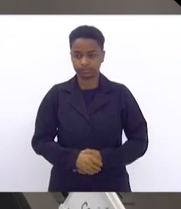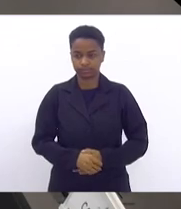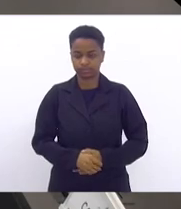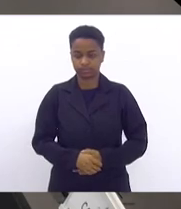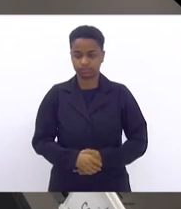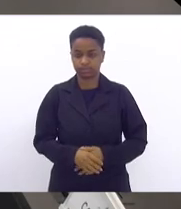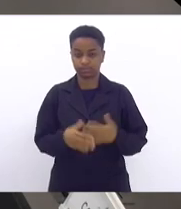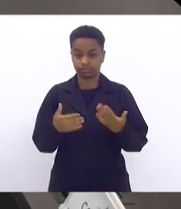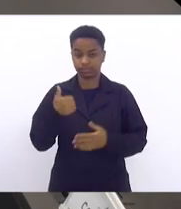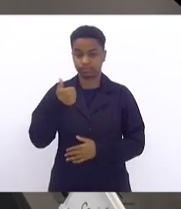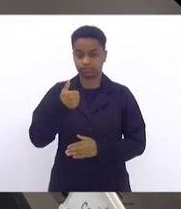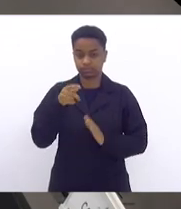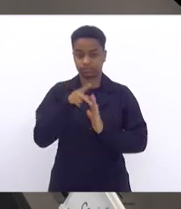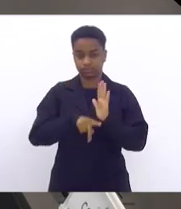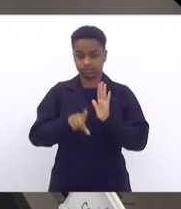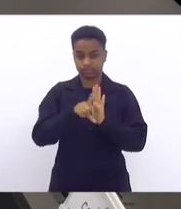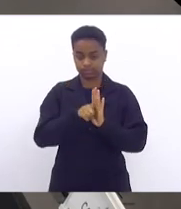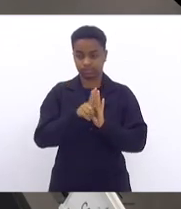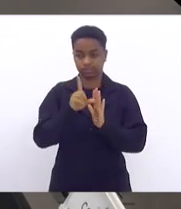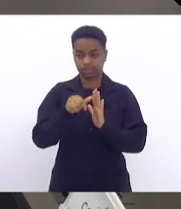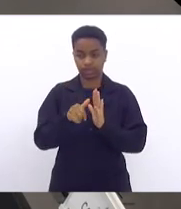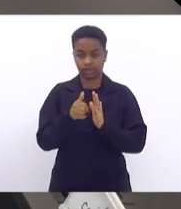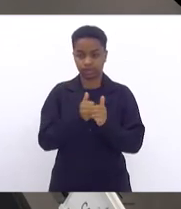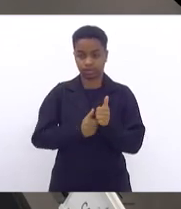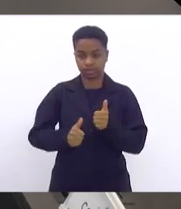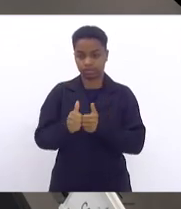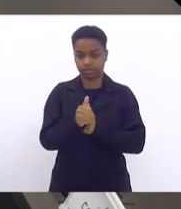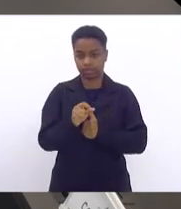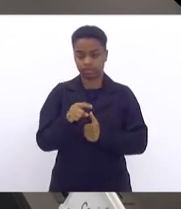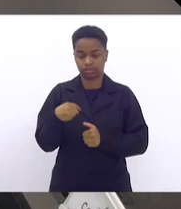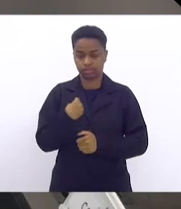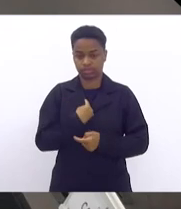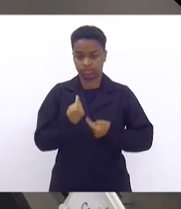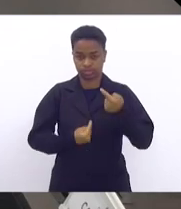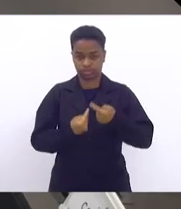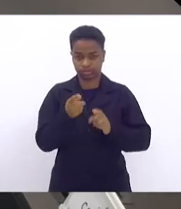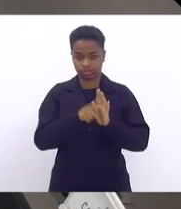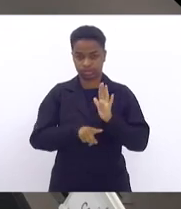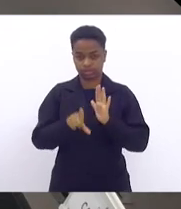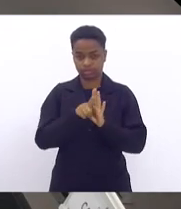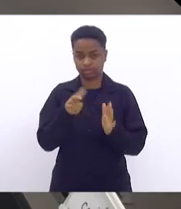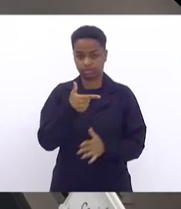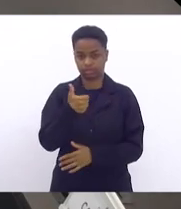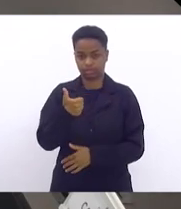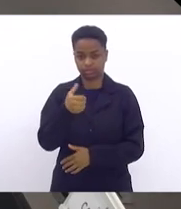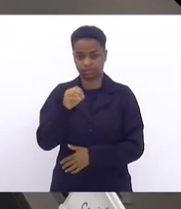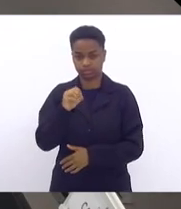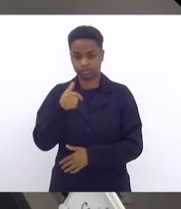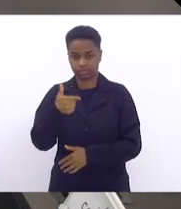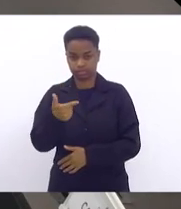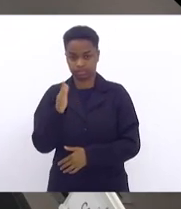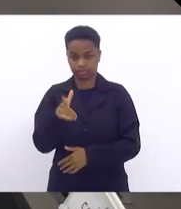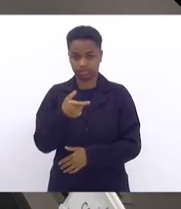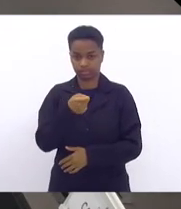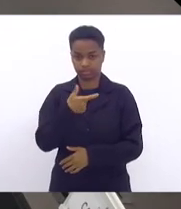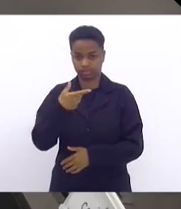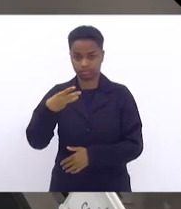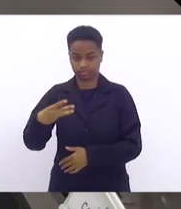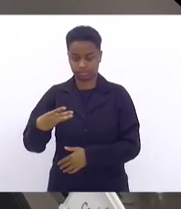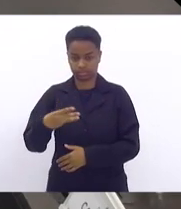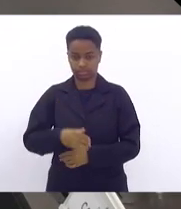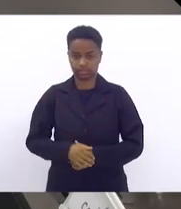Então, o primeiro projeto de lei é uma questão de ordem que vem à mesa. Projeto de lei 2102 de